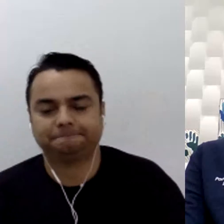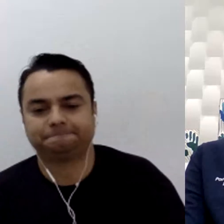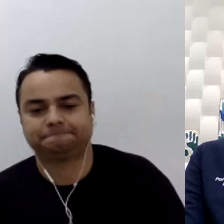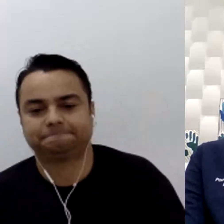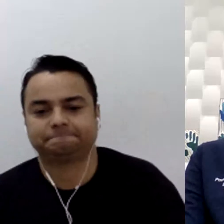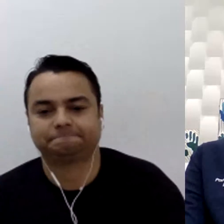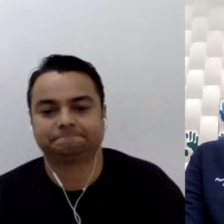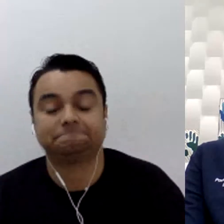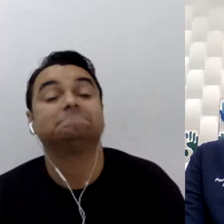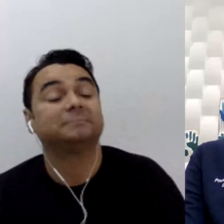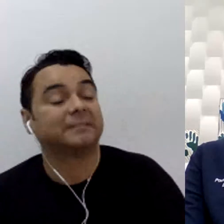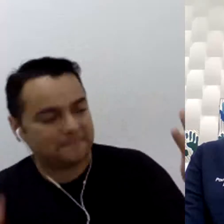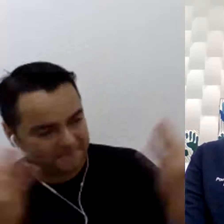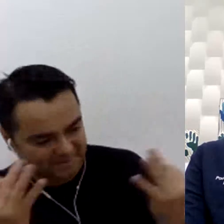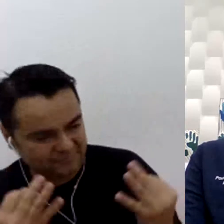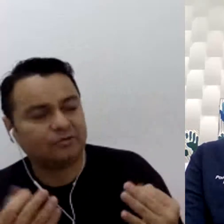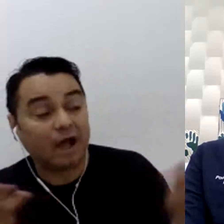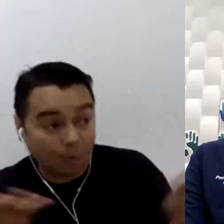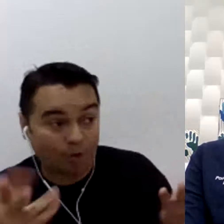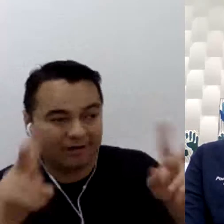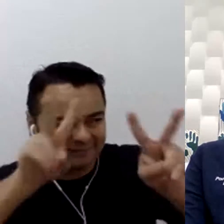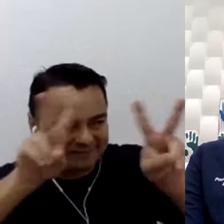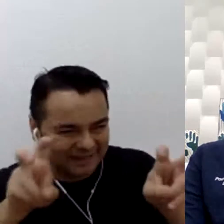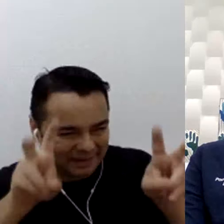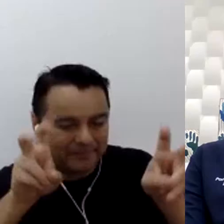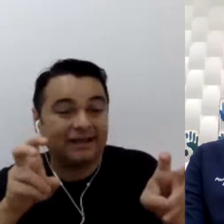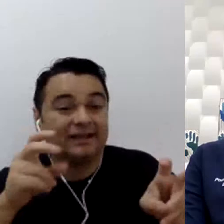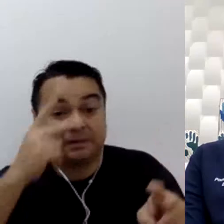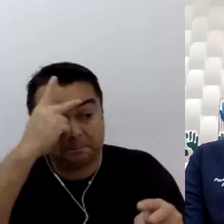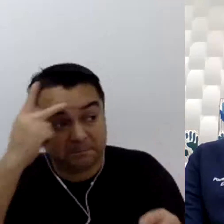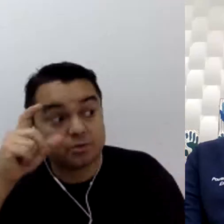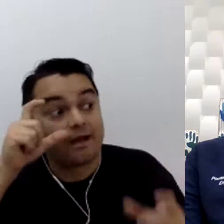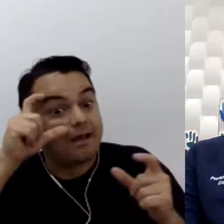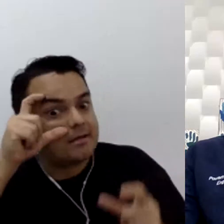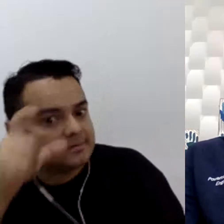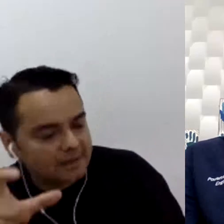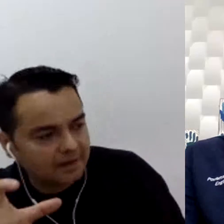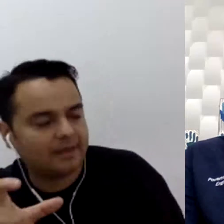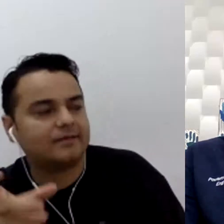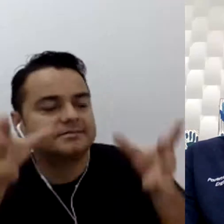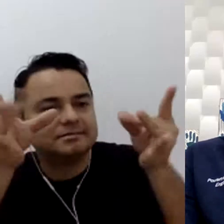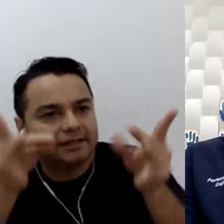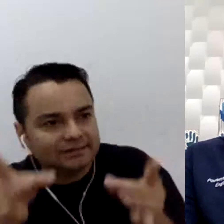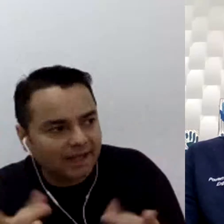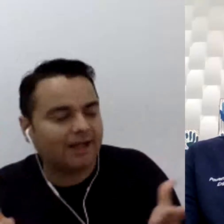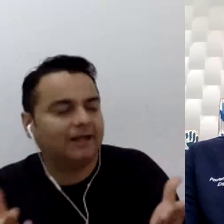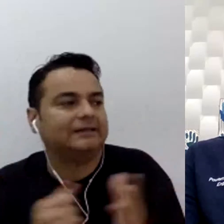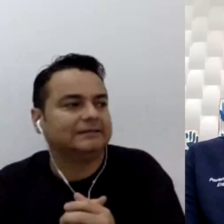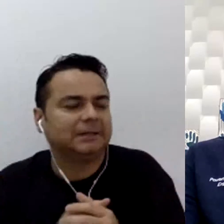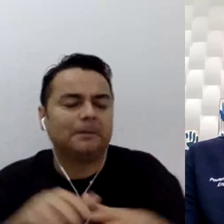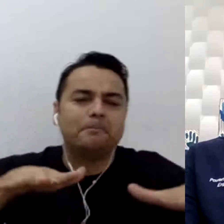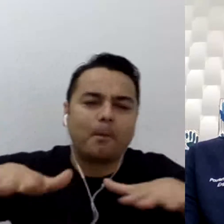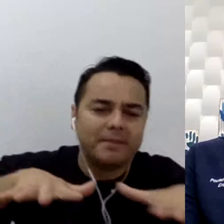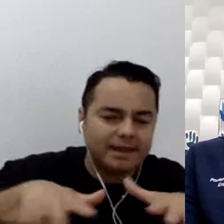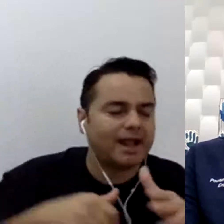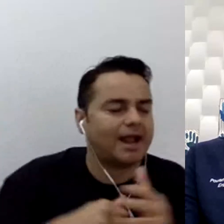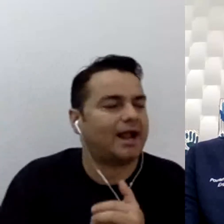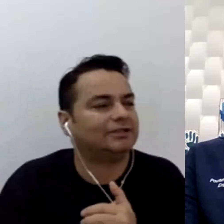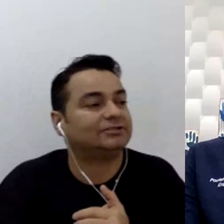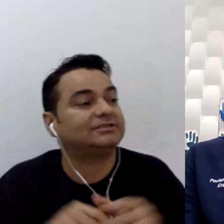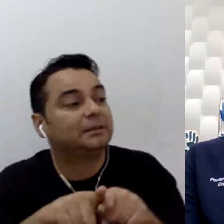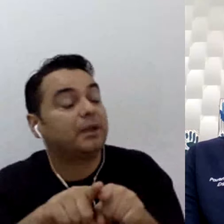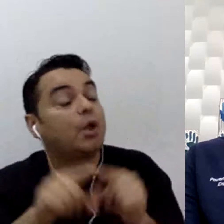Perfeito. Até reforçando sobre essa temática, tá? Quem tem interesse em saber mais detalhes sobre mobilidade, né? O